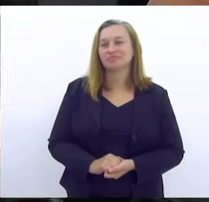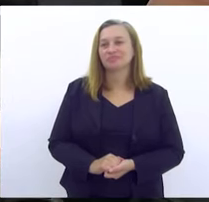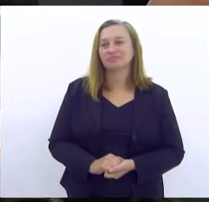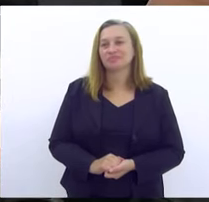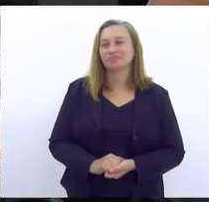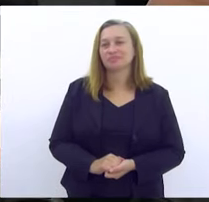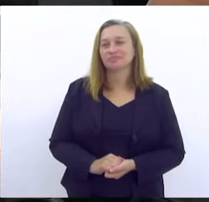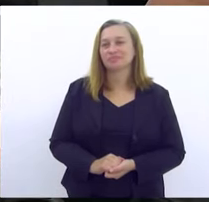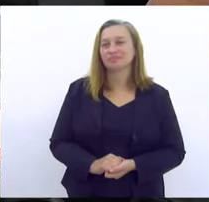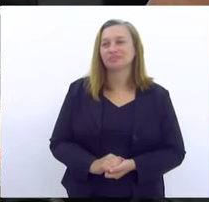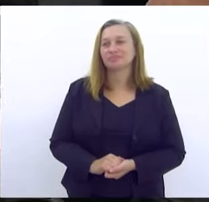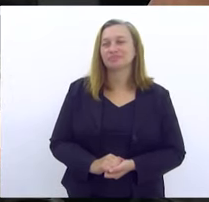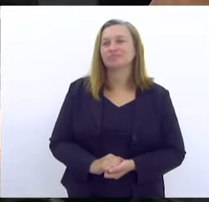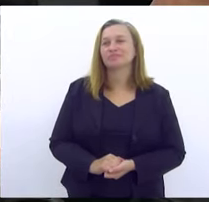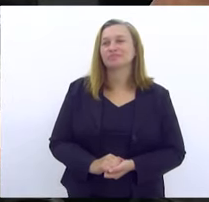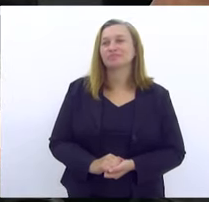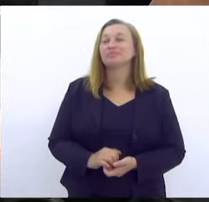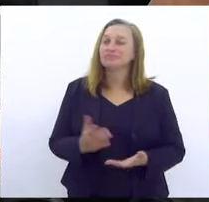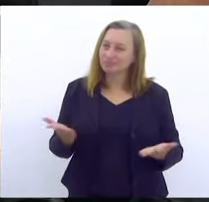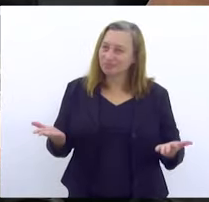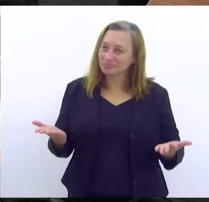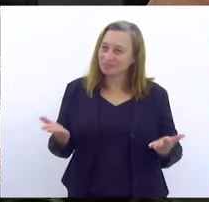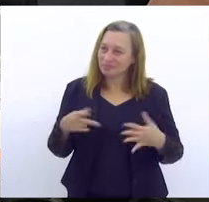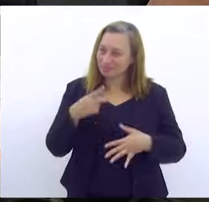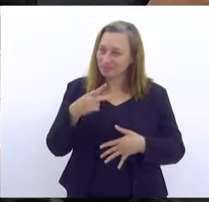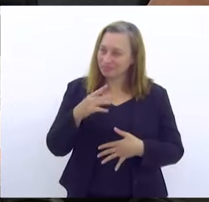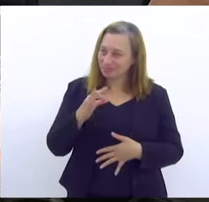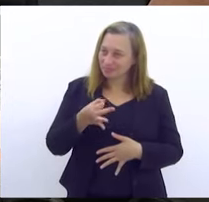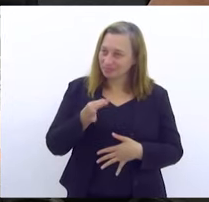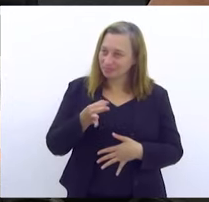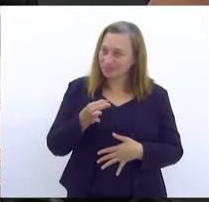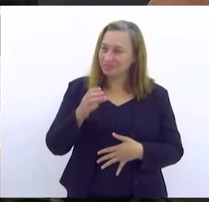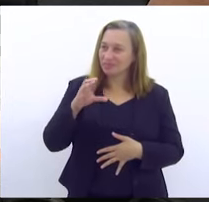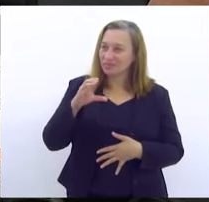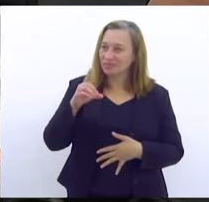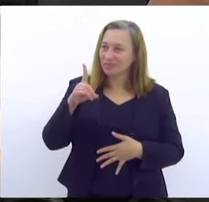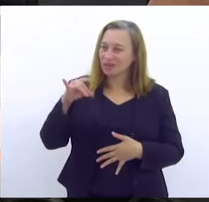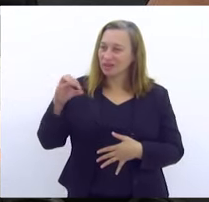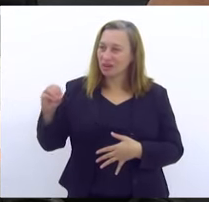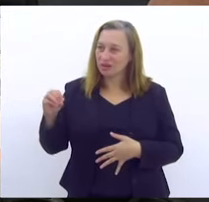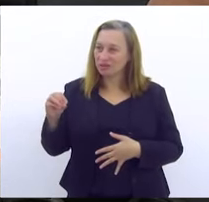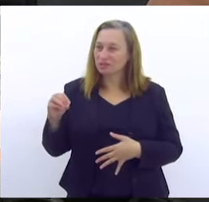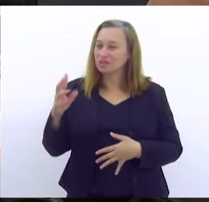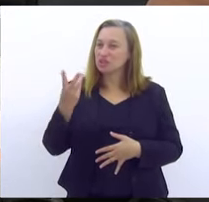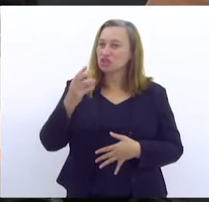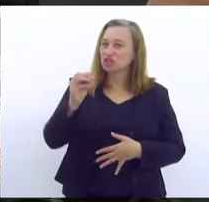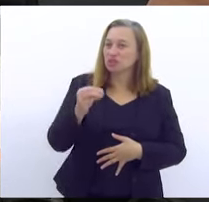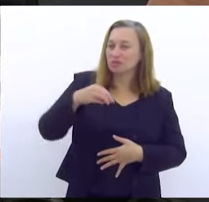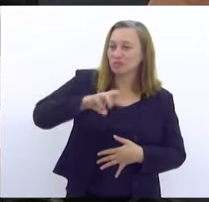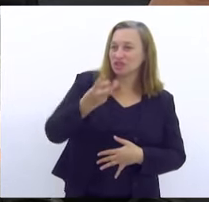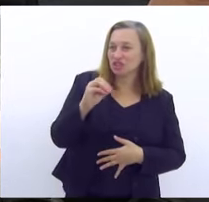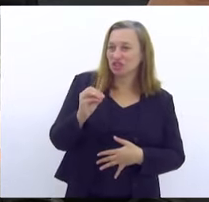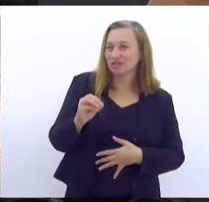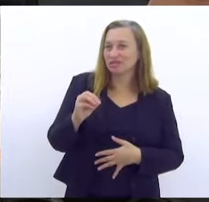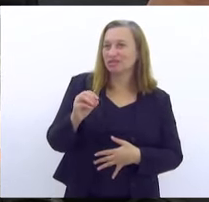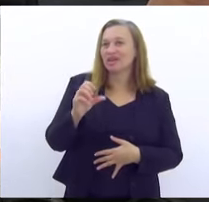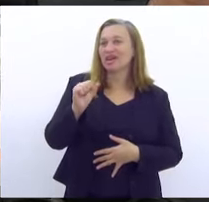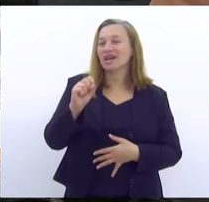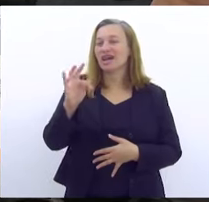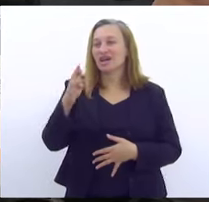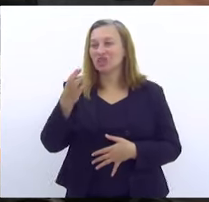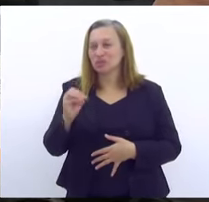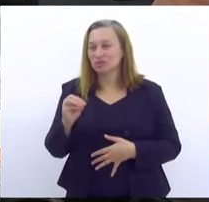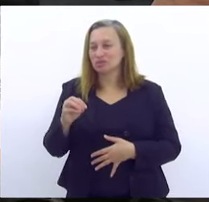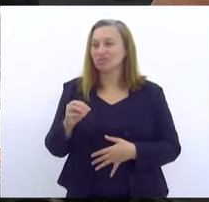Cláudio Machado, vamos fazer o seguinte? Cláudio Chico Machado Castro, aí estamos